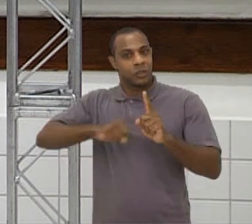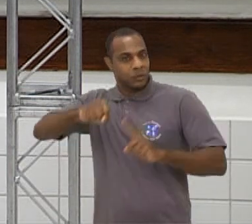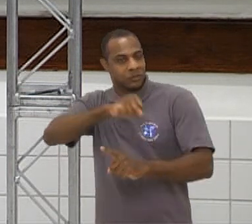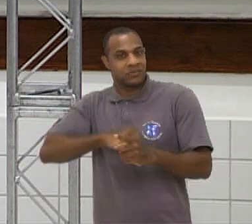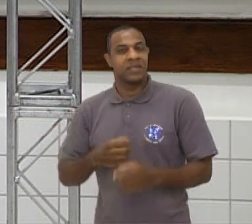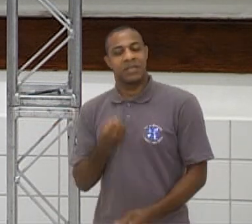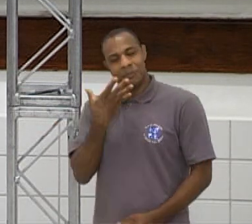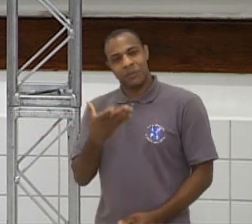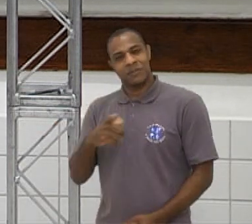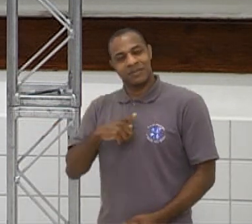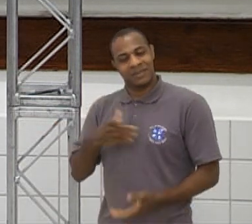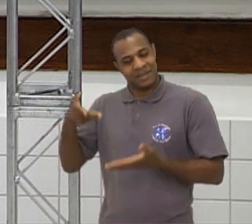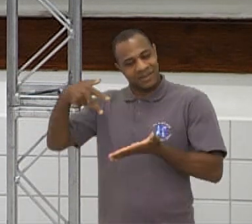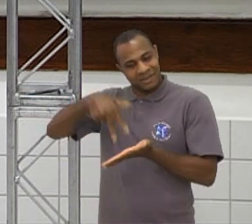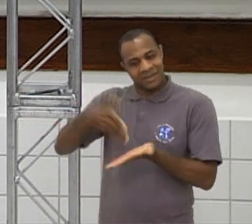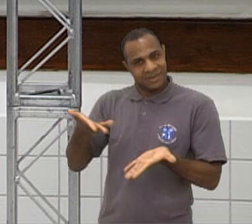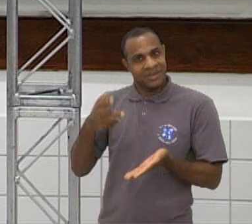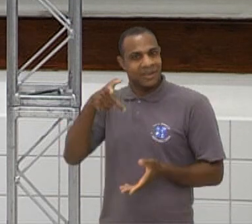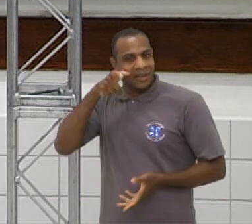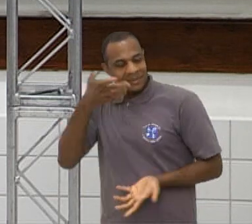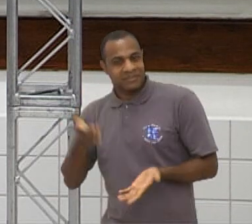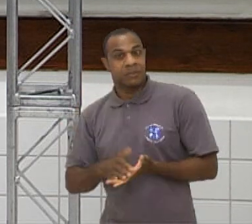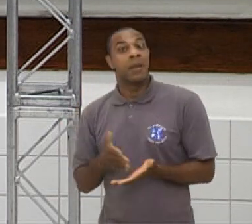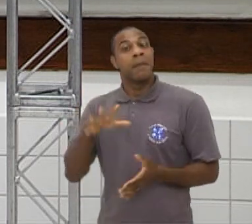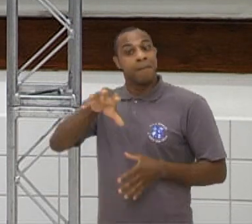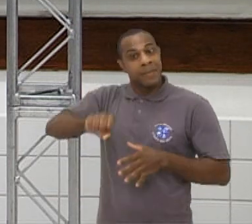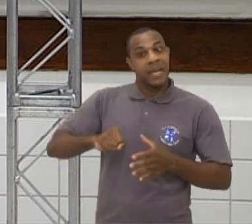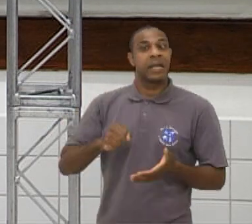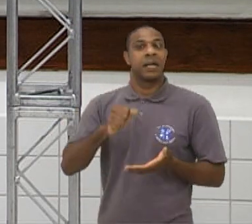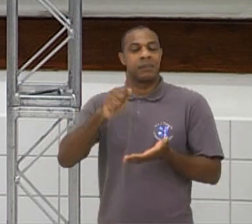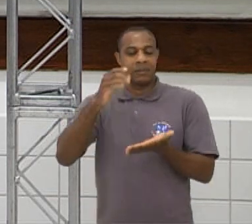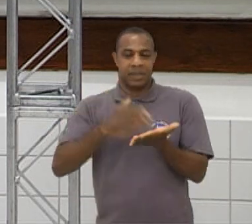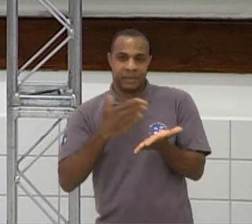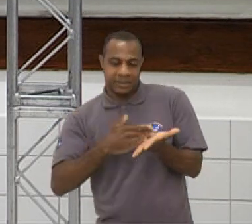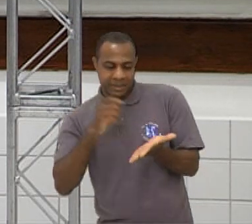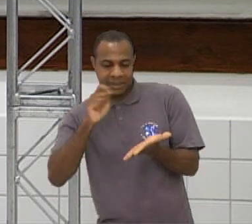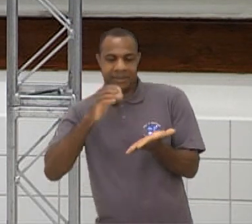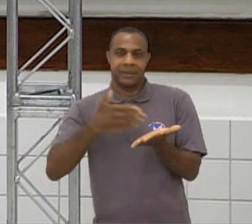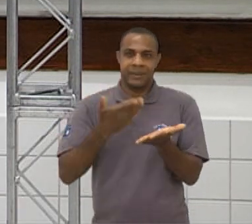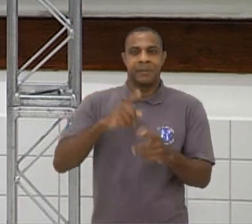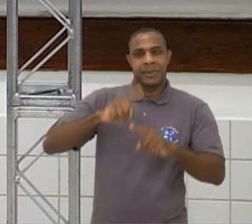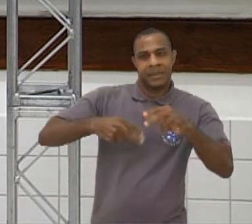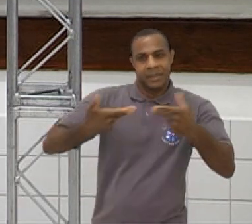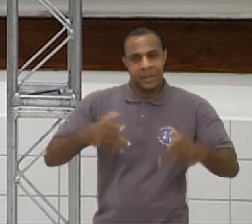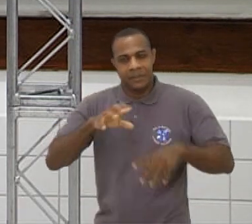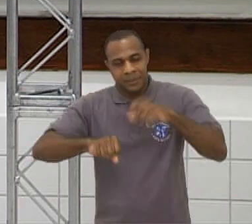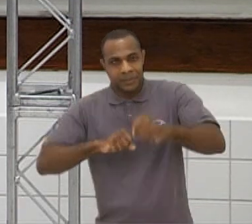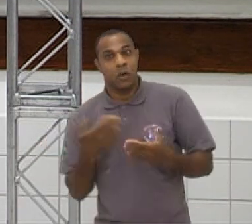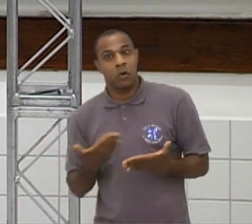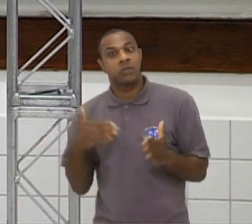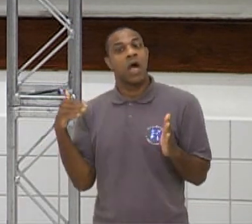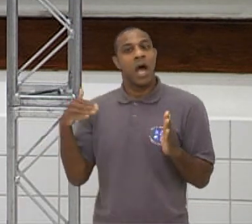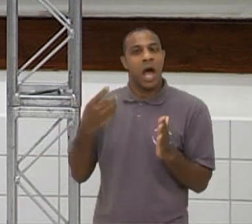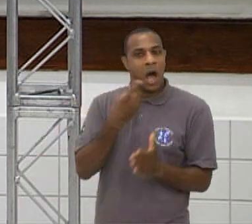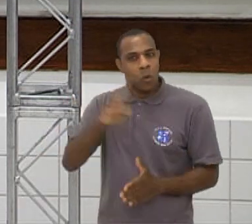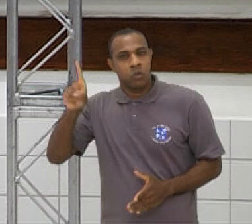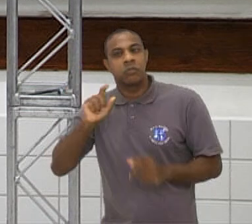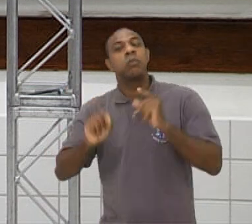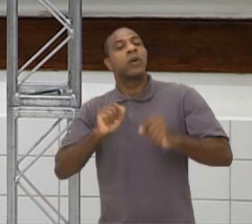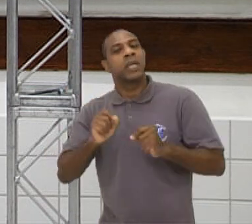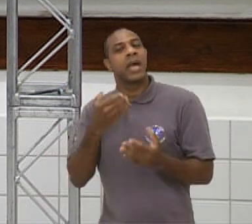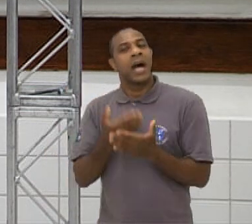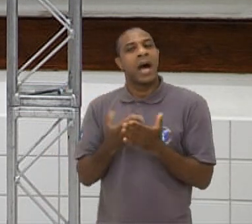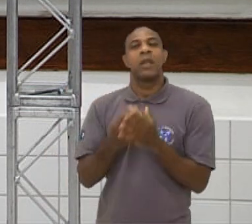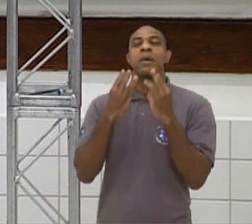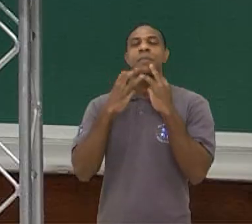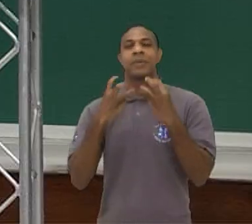aqui, pega seu caderno, seu material, que hoje nós vamos ter a nossa última aula de Marx. Eu sei, tem uma dor no coração, a gente acabou de